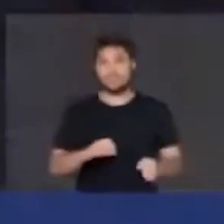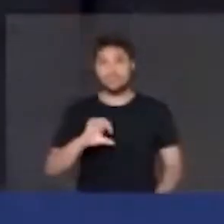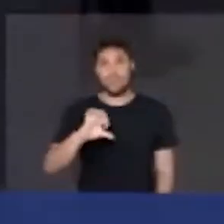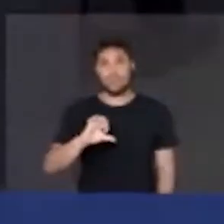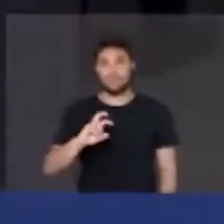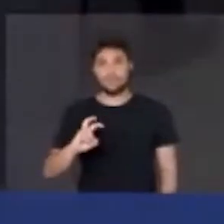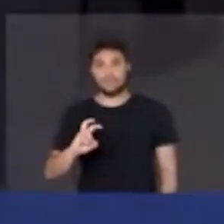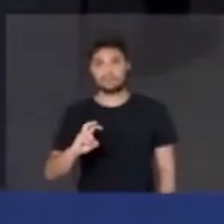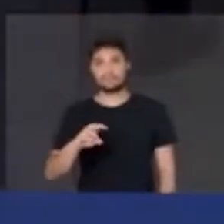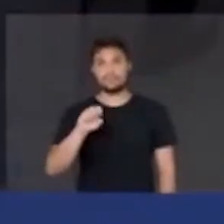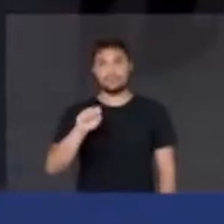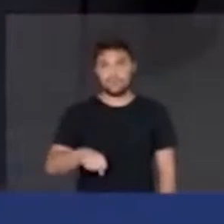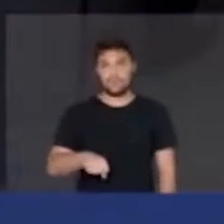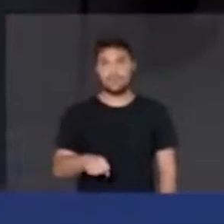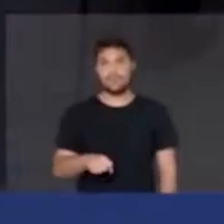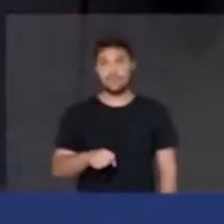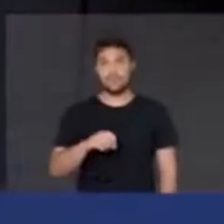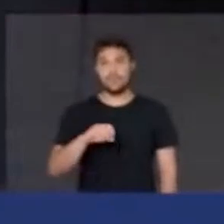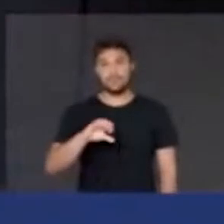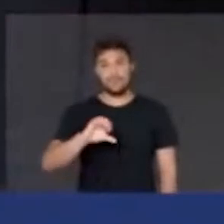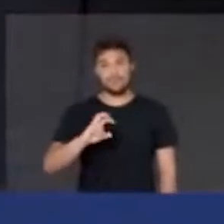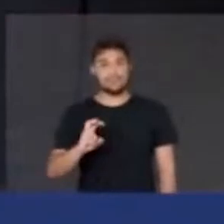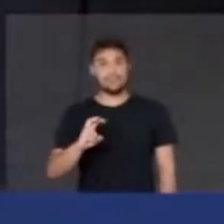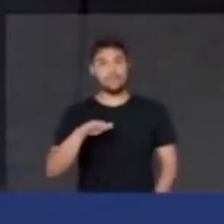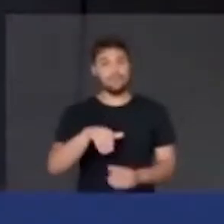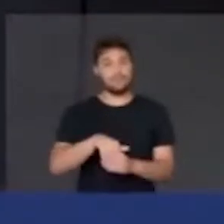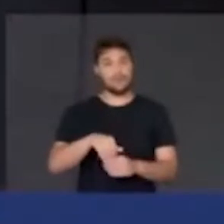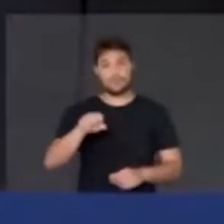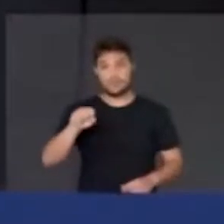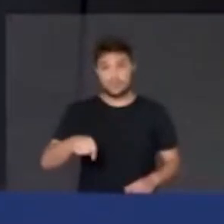votos eu sim. Eu tenho o direito 95 de... 95 votos sim,